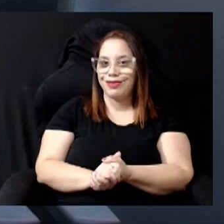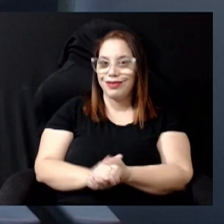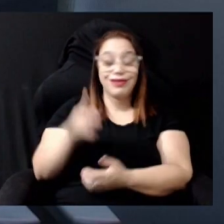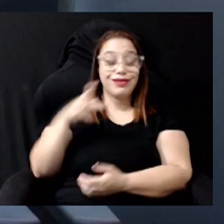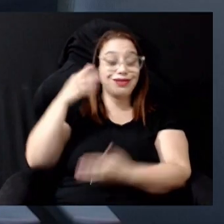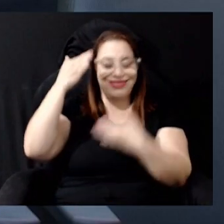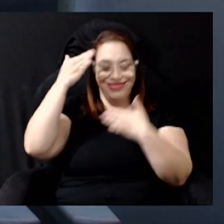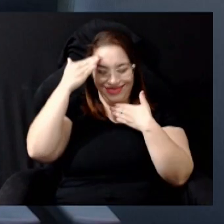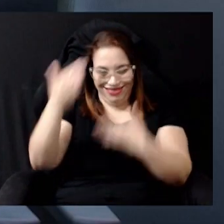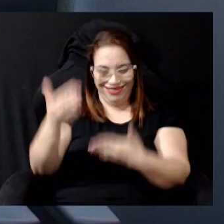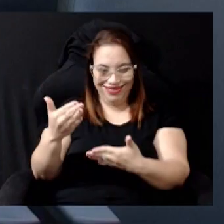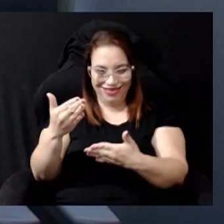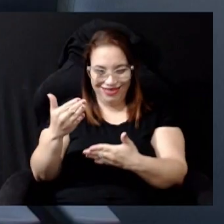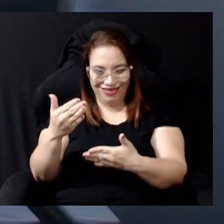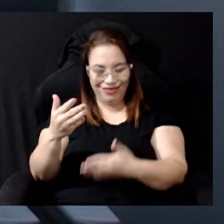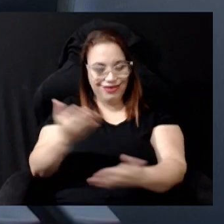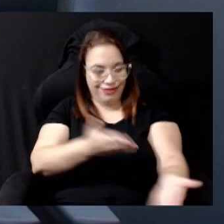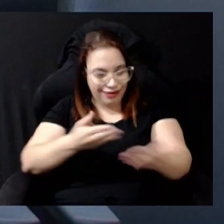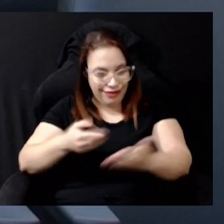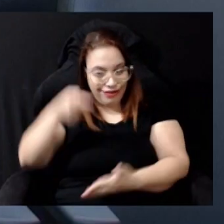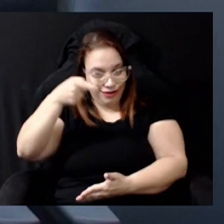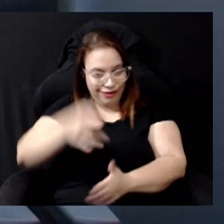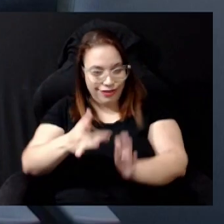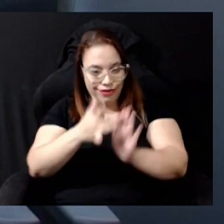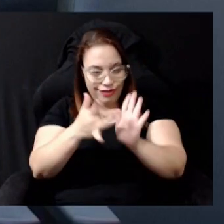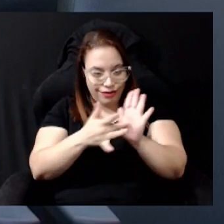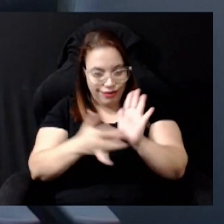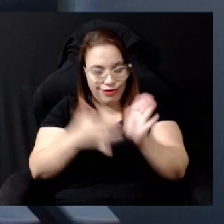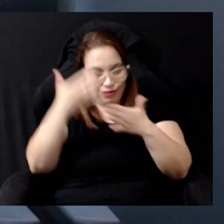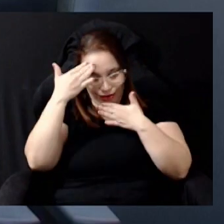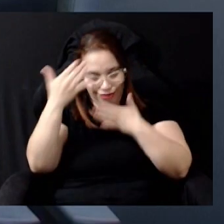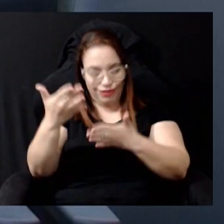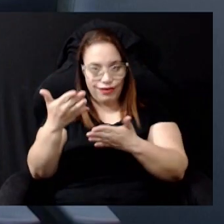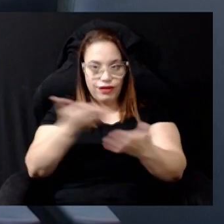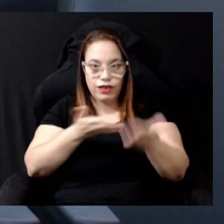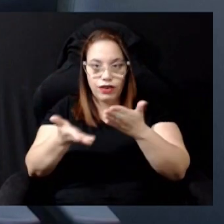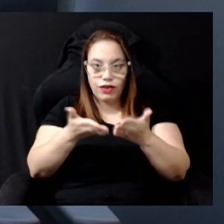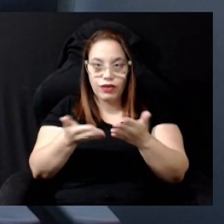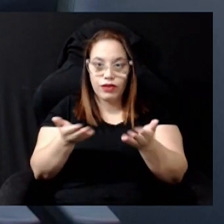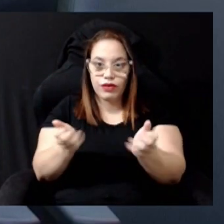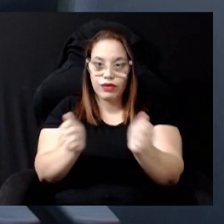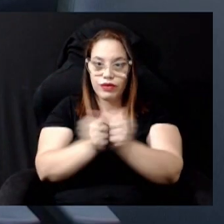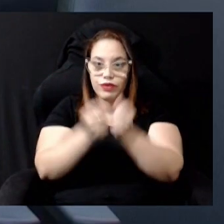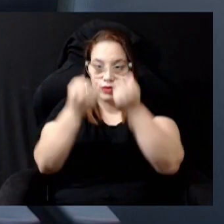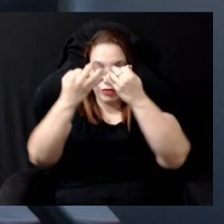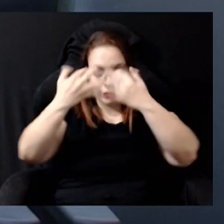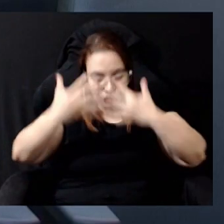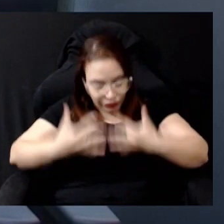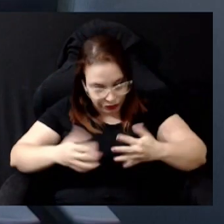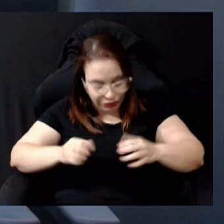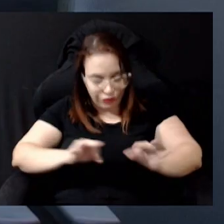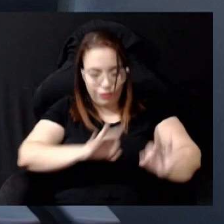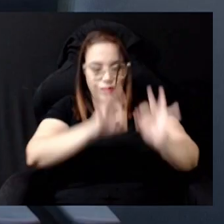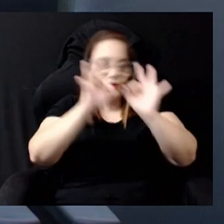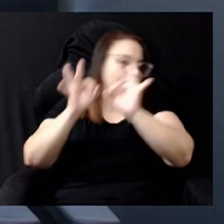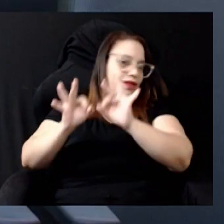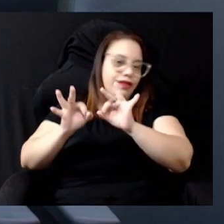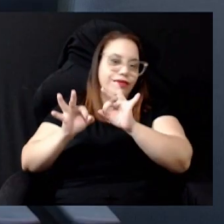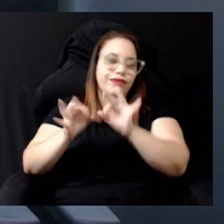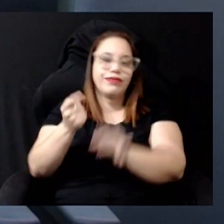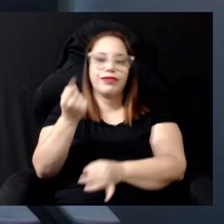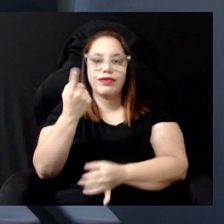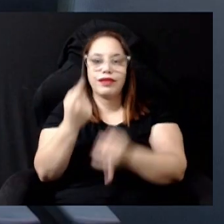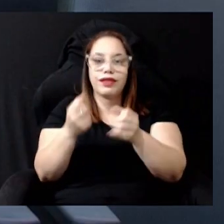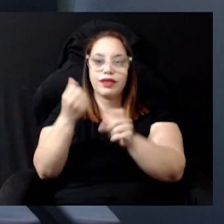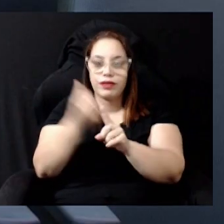obrigada pela sua participação, muito obrigada por participar aqui com a gente, esclarecer ao público, né, esses últimos meses de